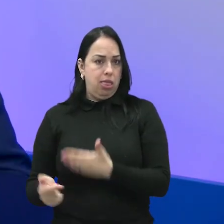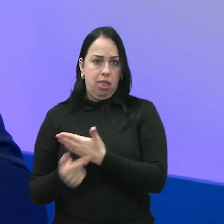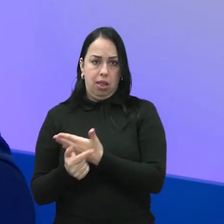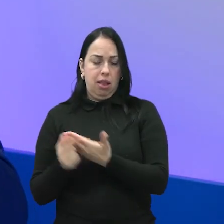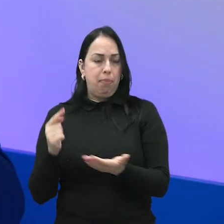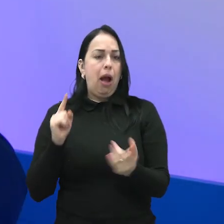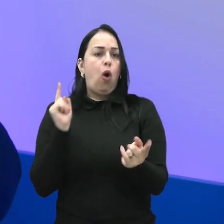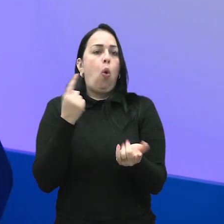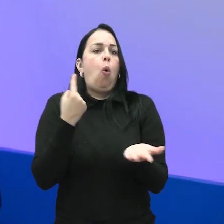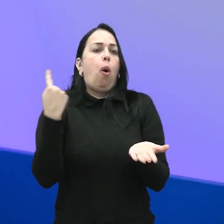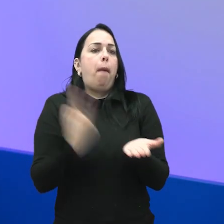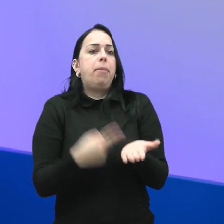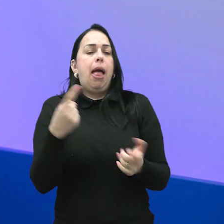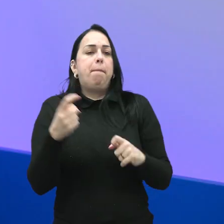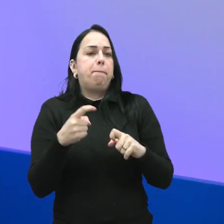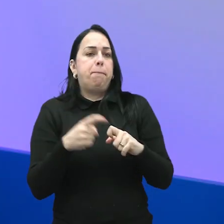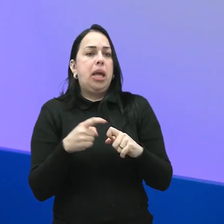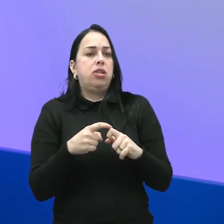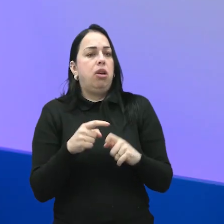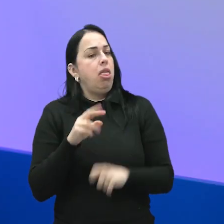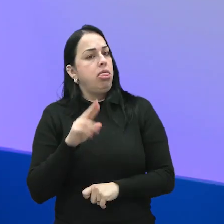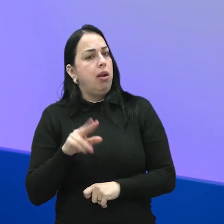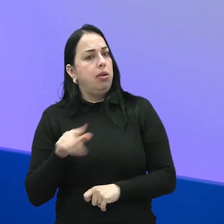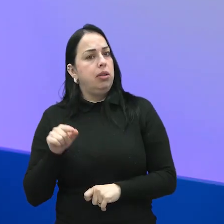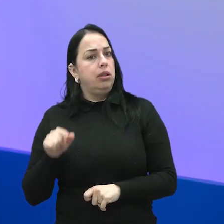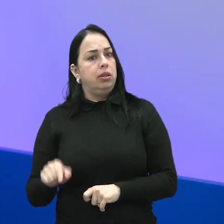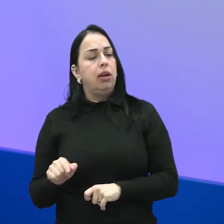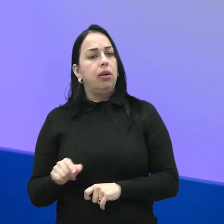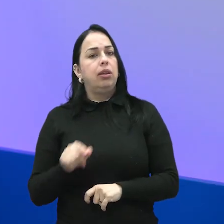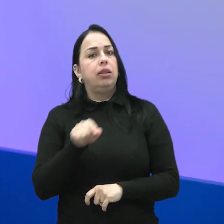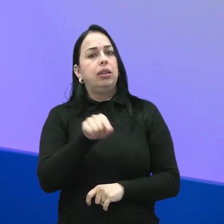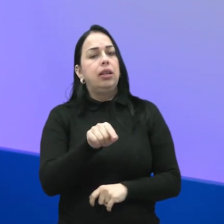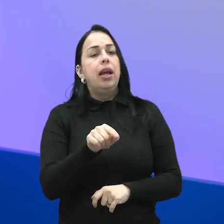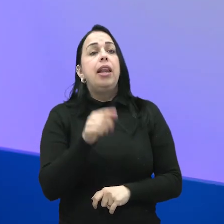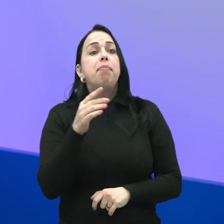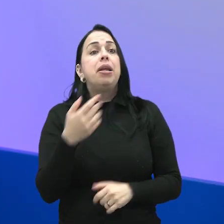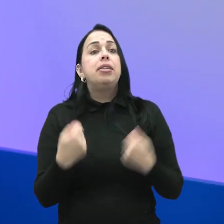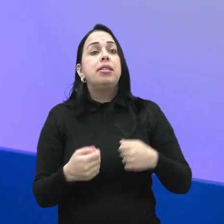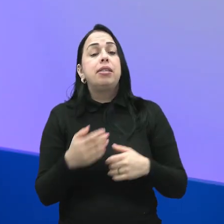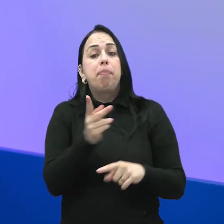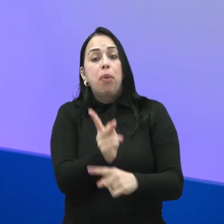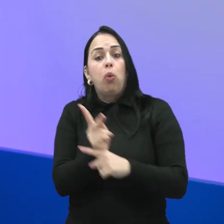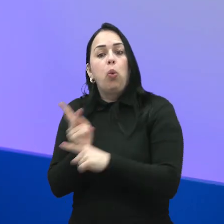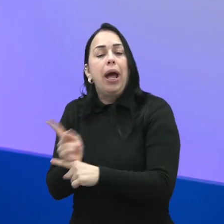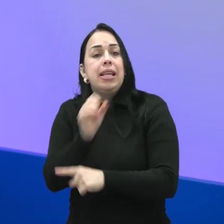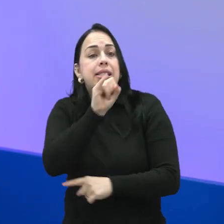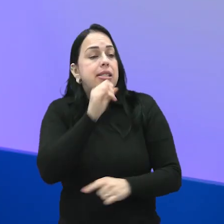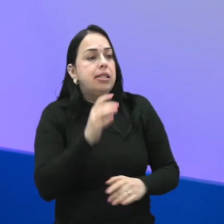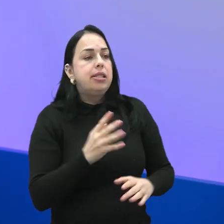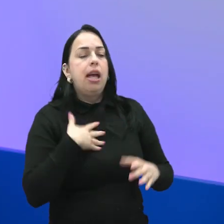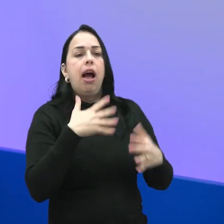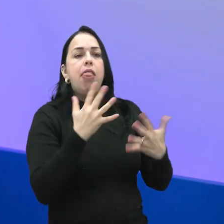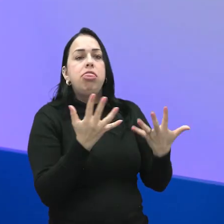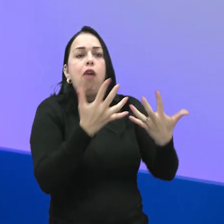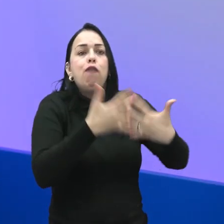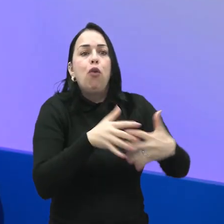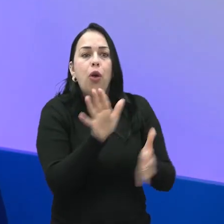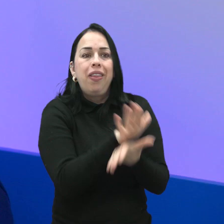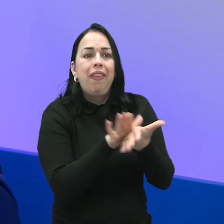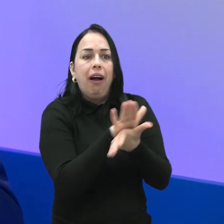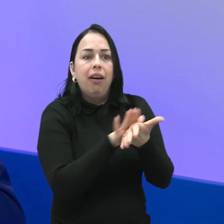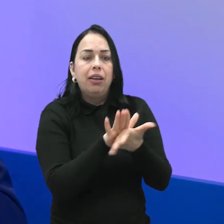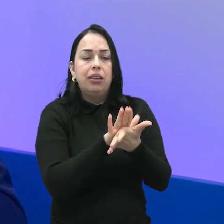ele faça agendamento de consultas. O vereador simplesmente vai receber a demanda quando a coisa não funciona. Porque a